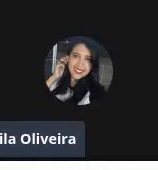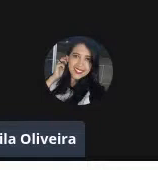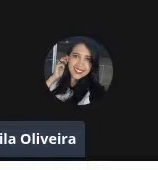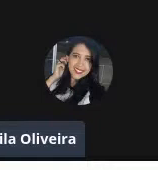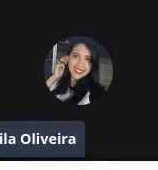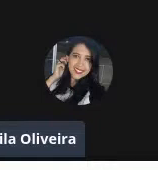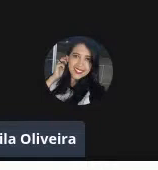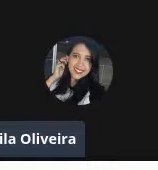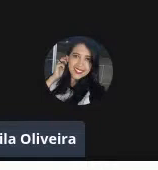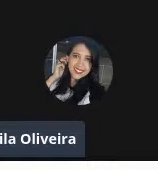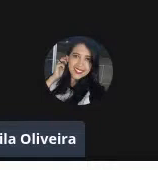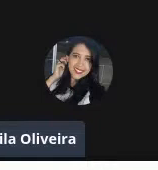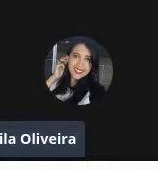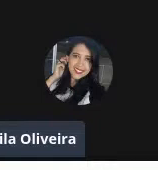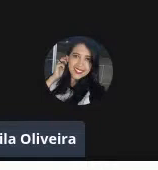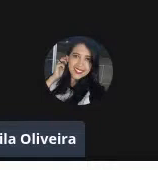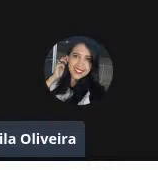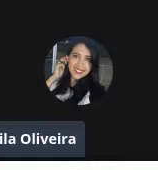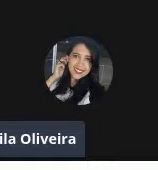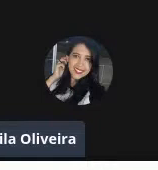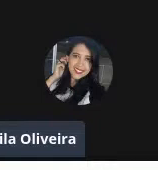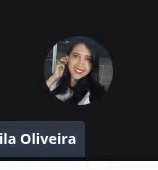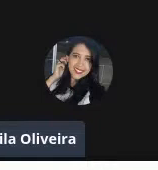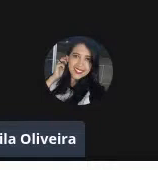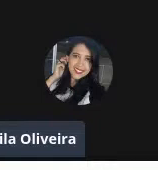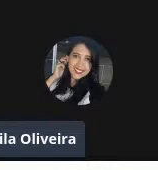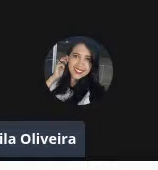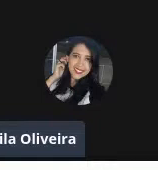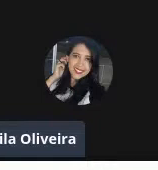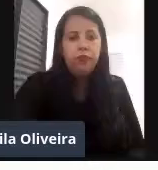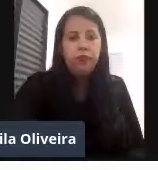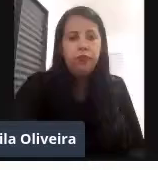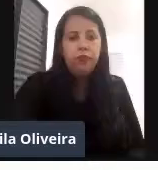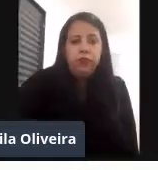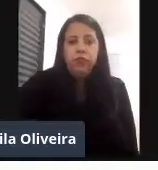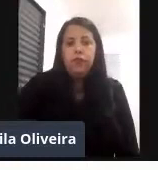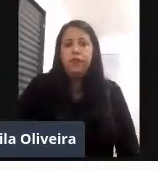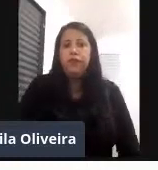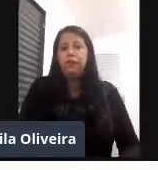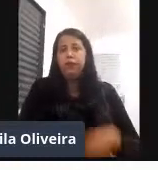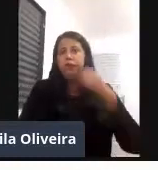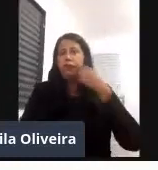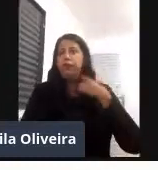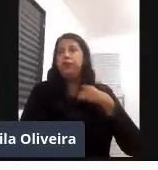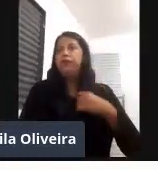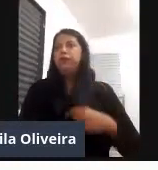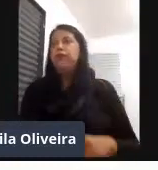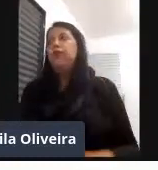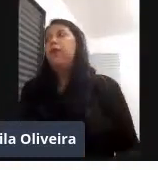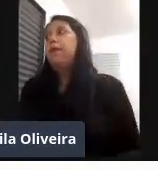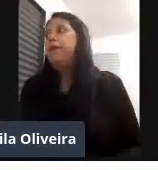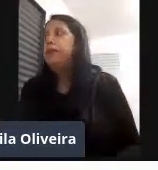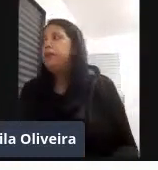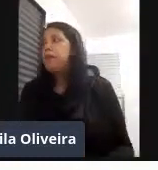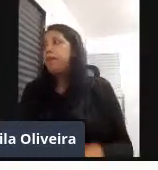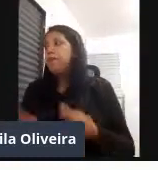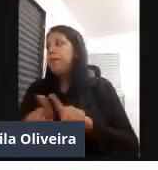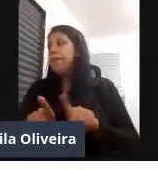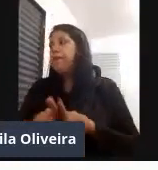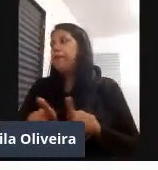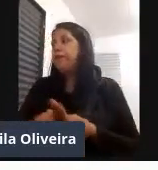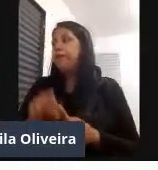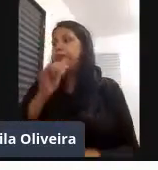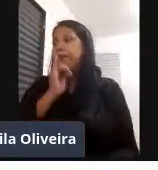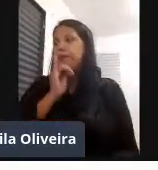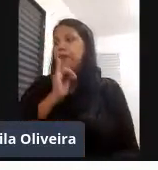estão falando na produção científica de vocês, até mesmo na apresentação de algum trabalho na turma, até mesmo quando